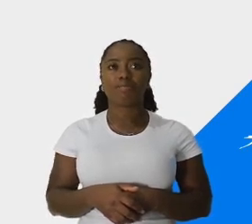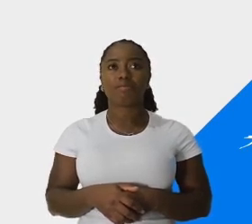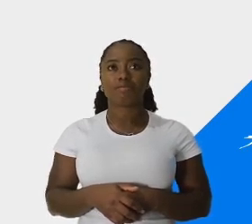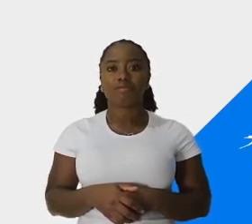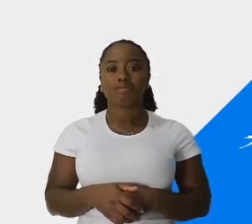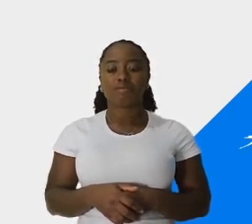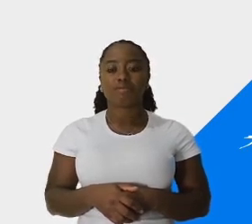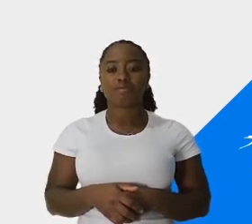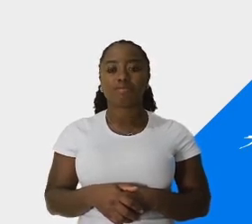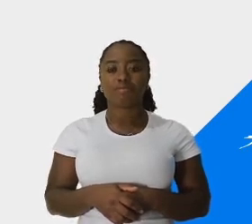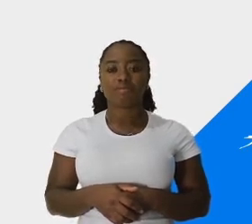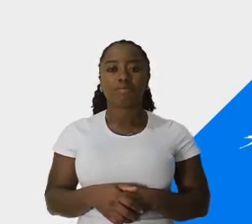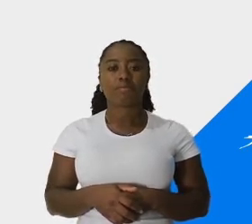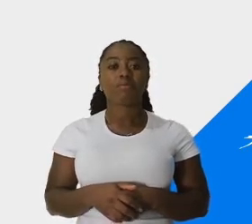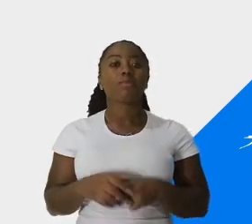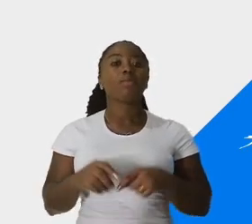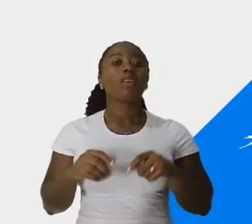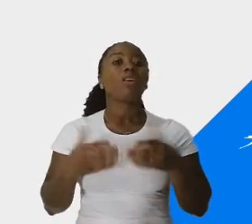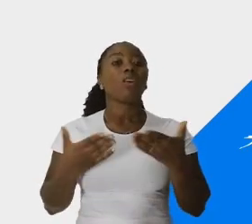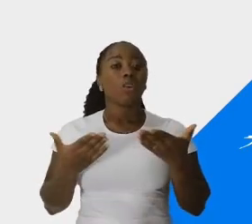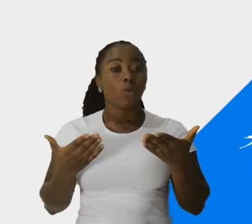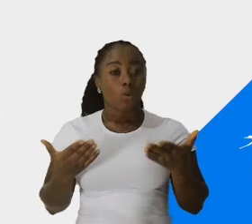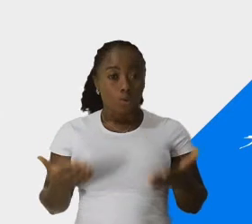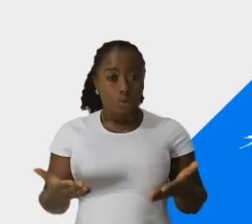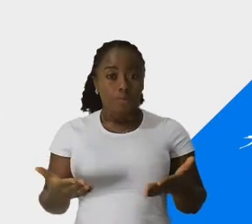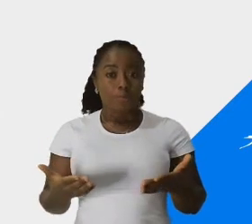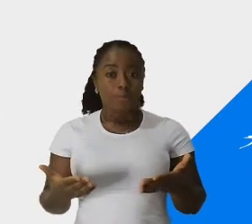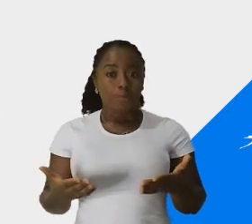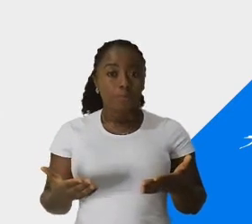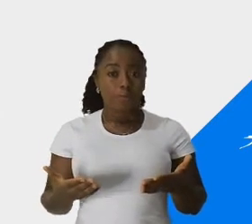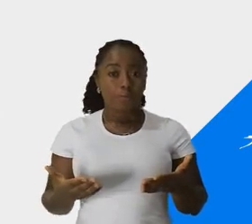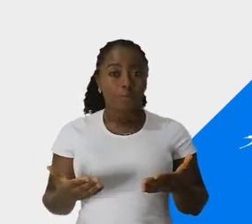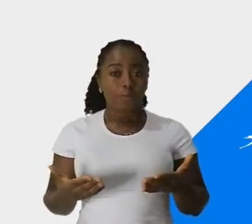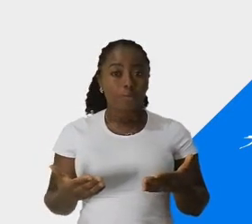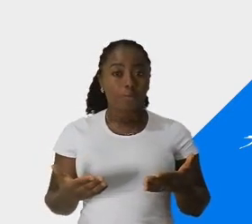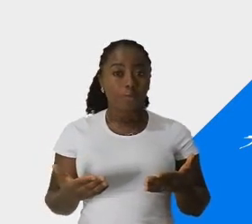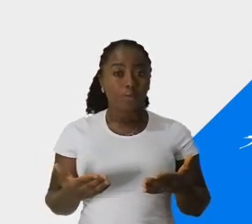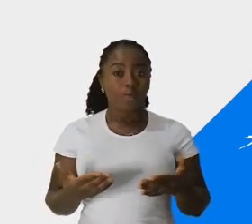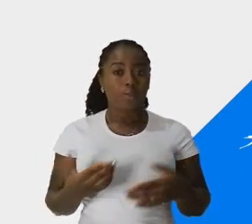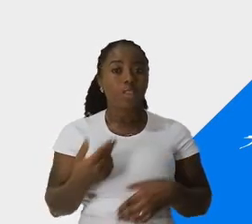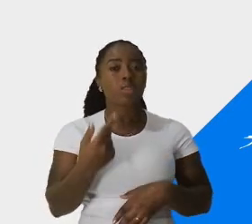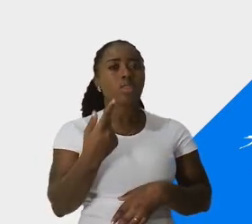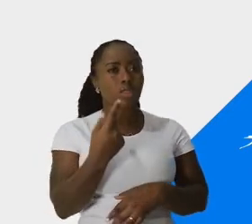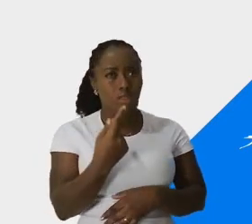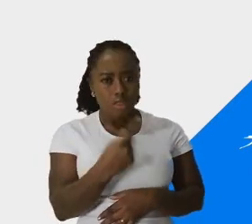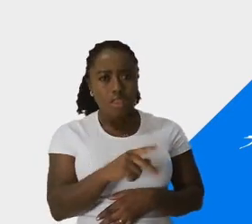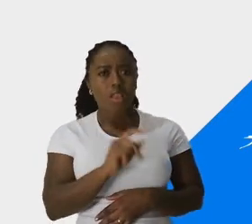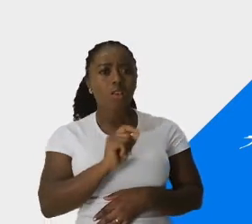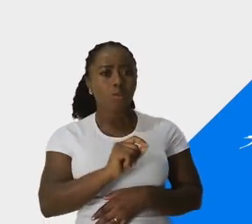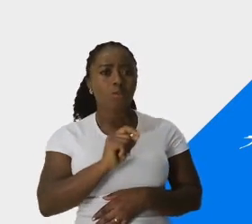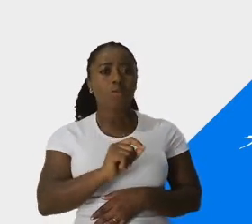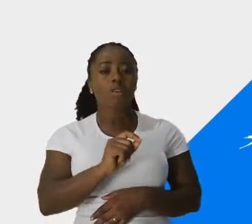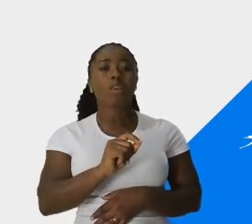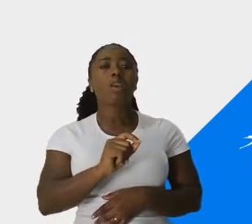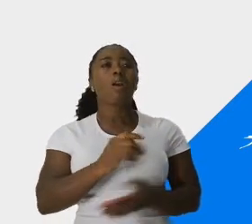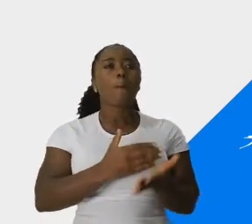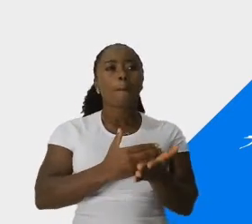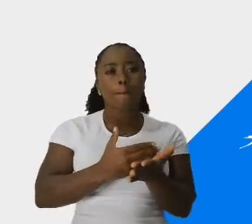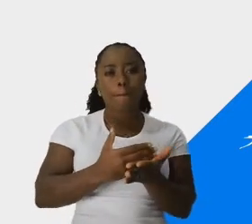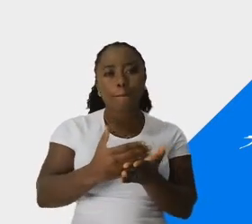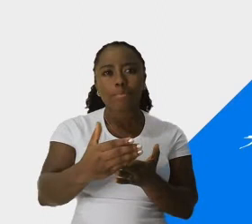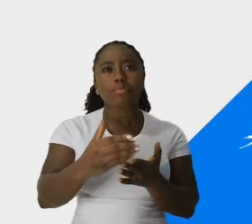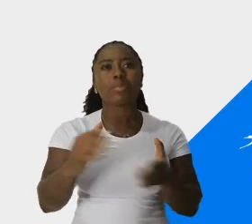aí, então, ele acaba entrando para o programa de cirurgia de epilepsia. O que